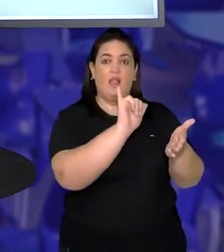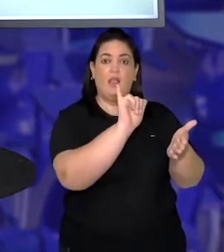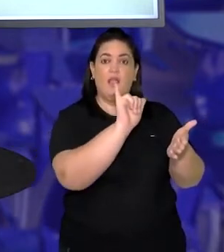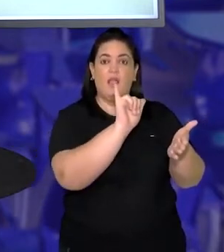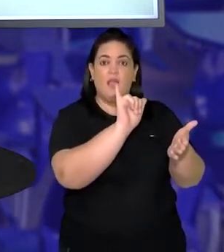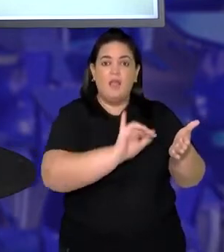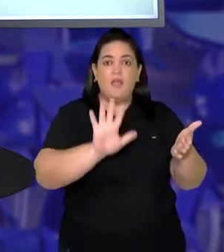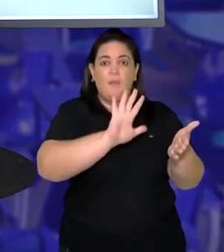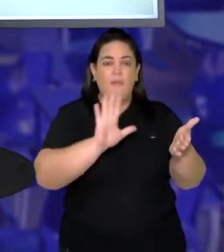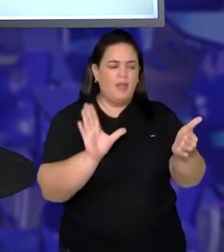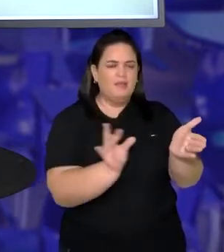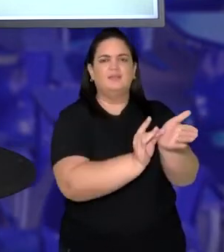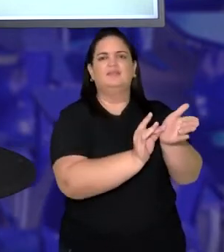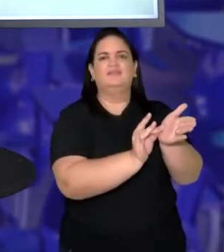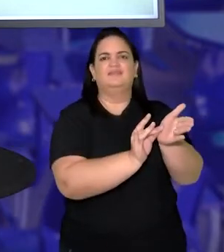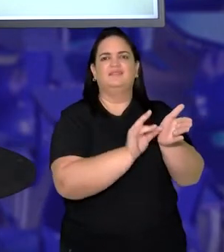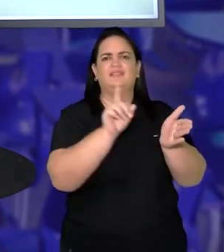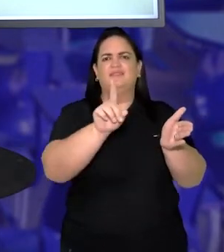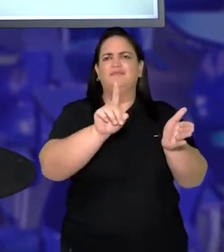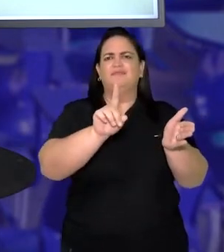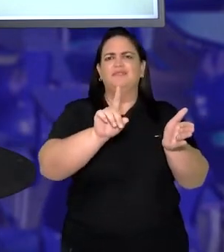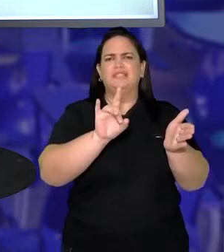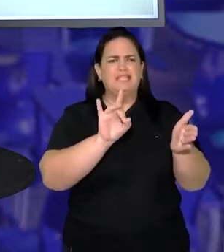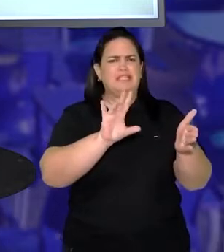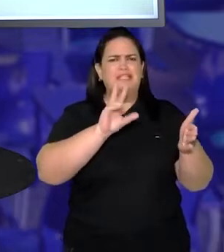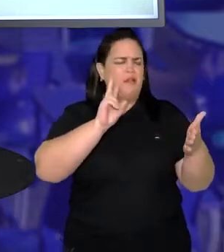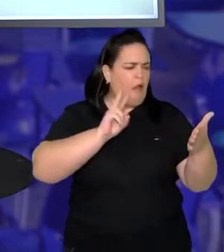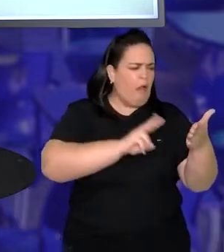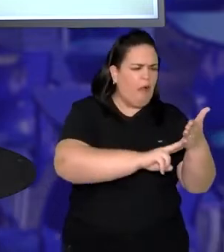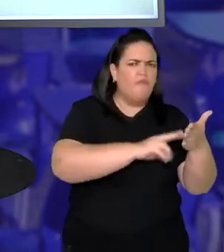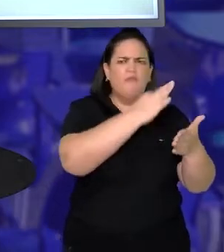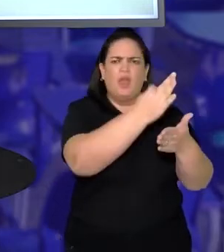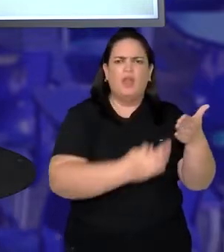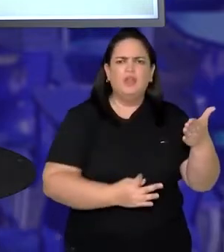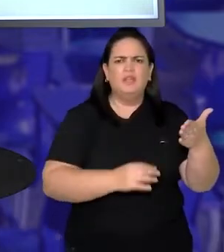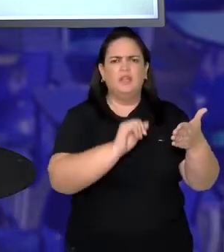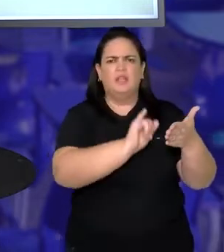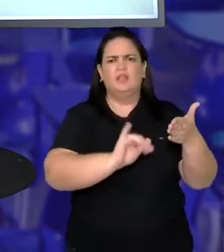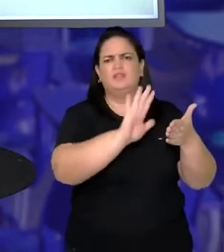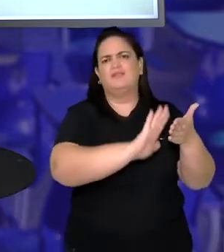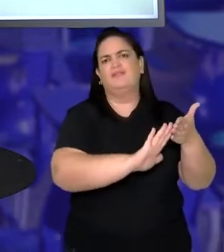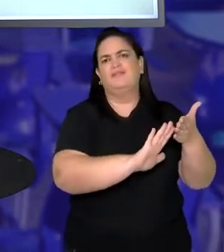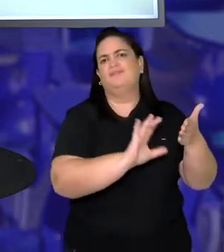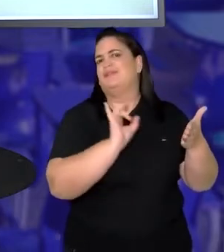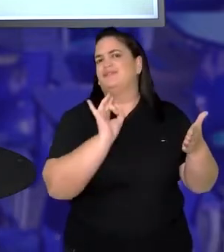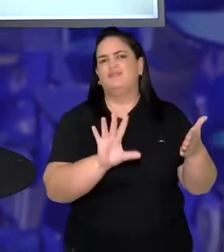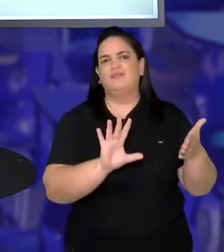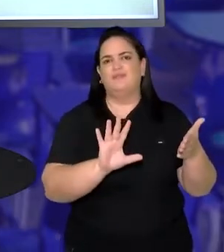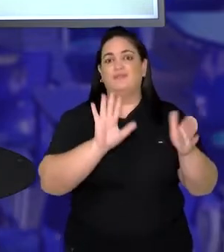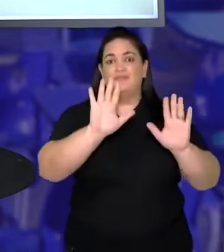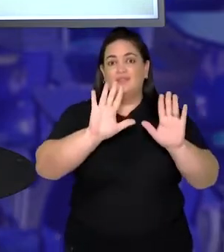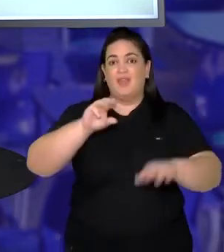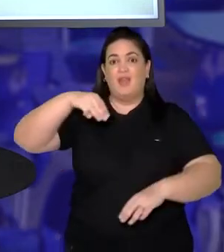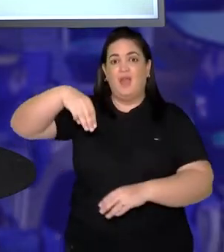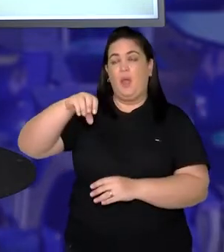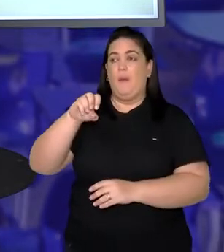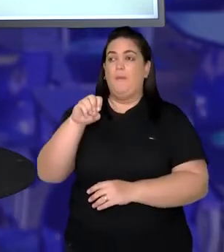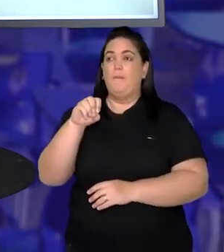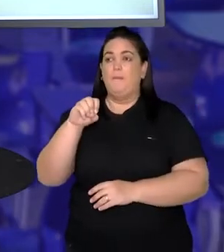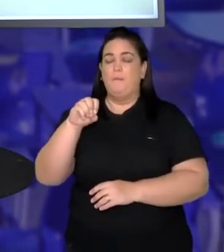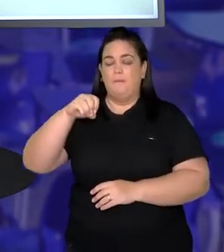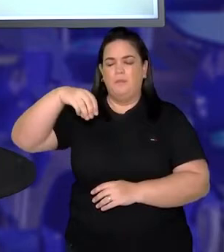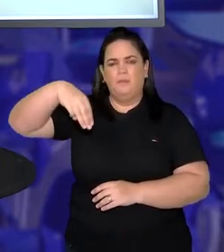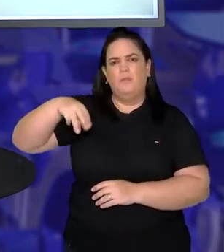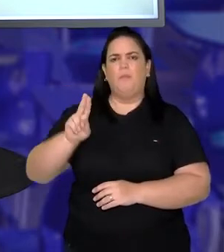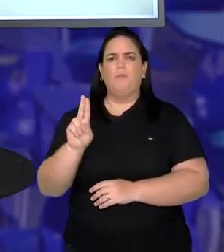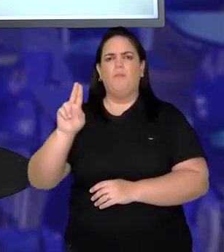fixo, então o que acontece? Você não vai ter nada além do que aquele texto e as imagens. Então, o recurso multimodal que é utilizado